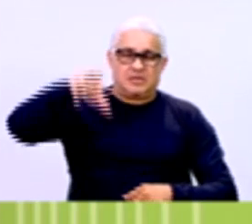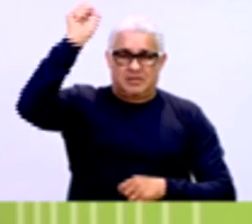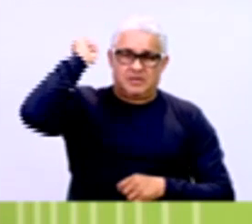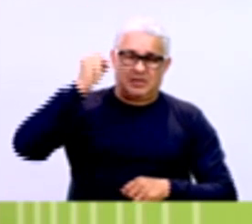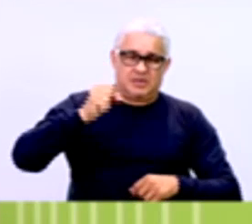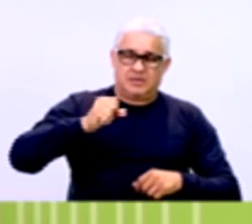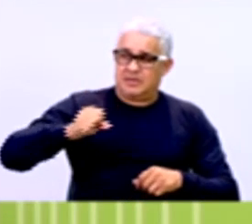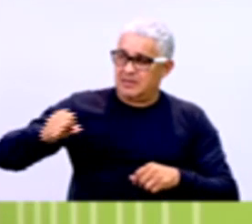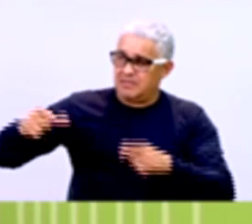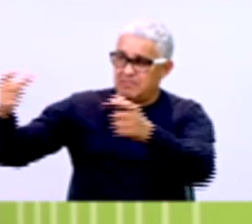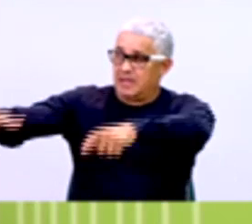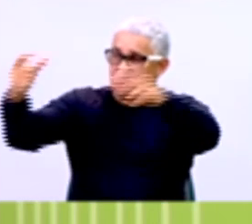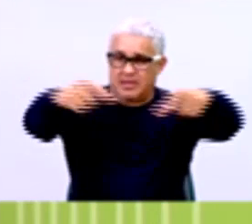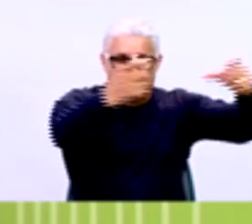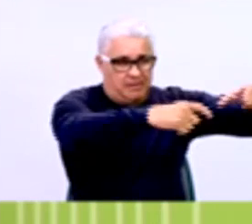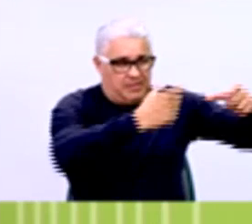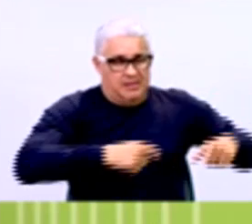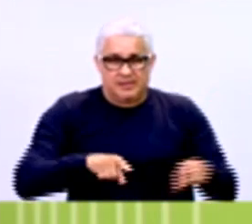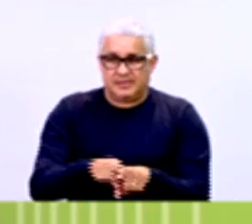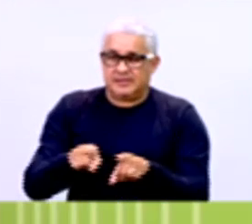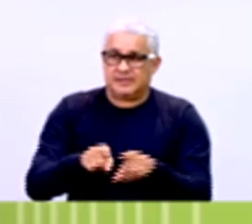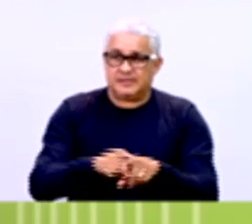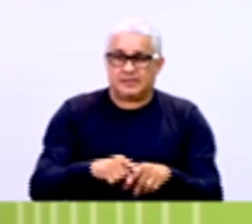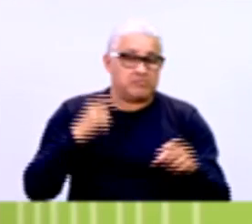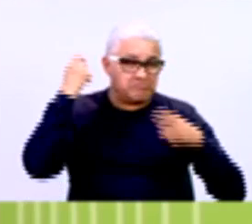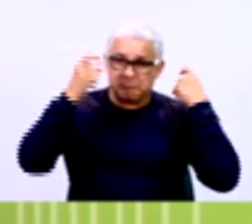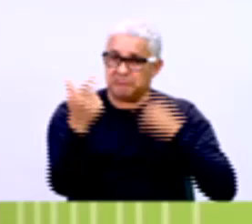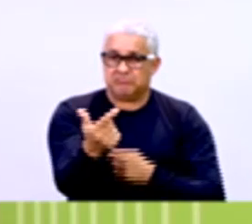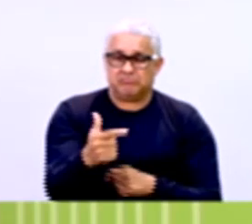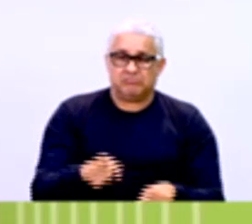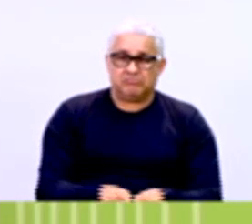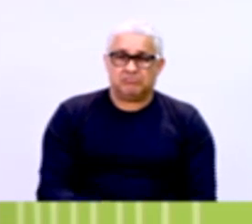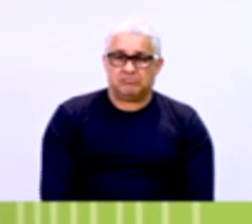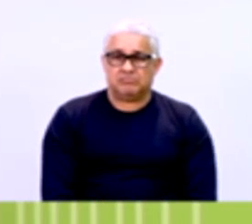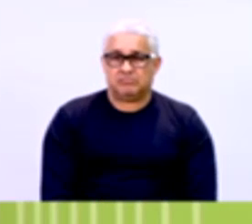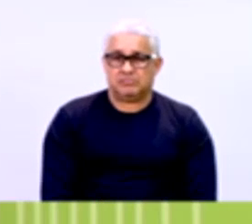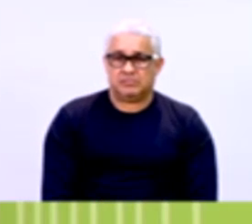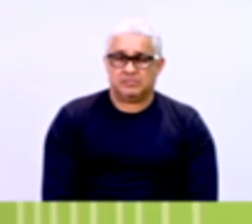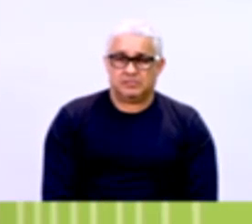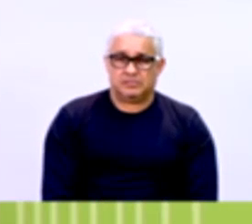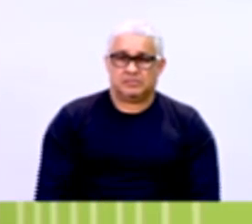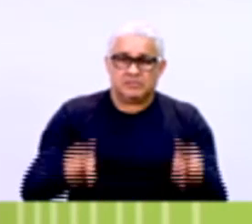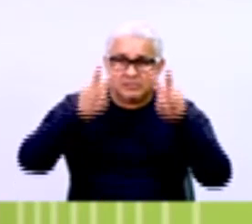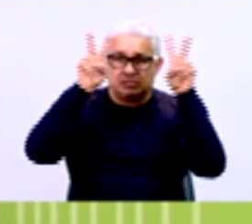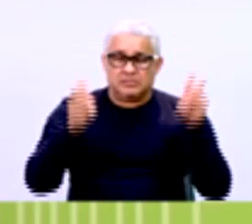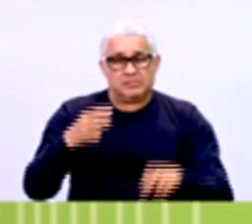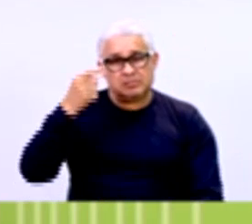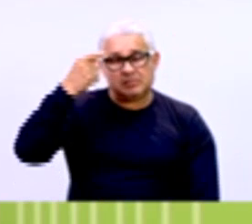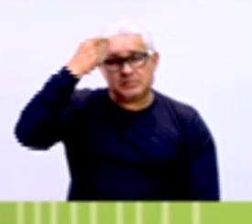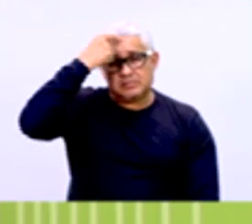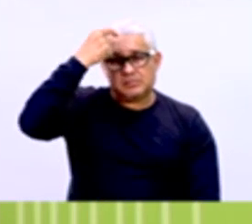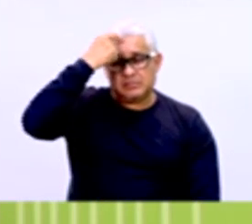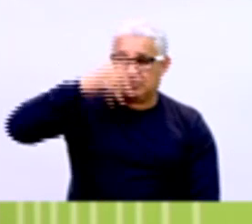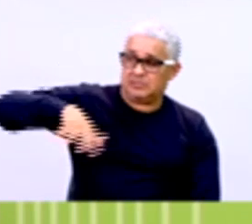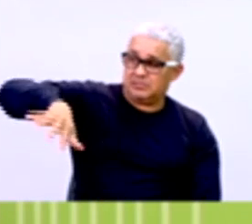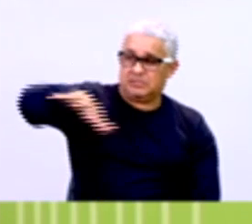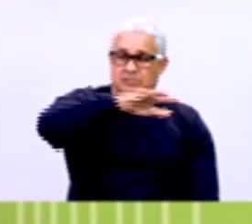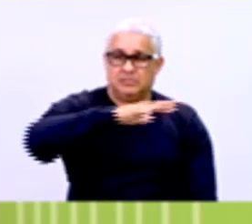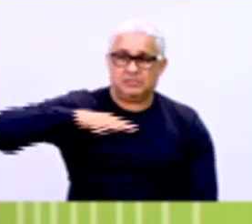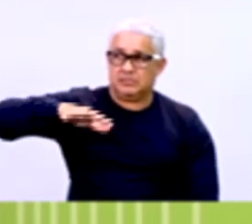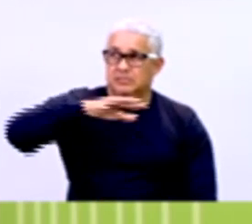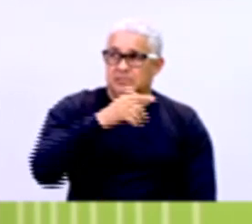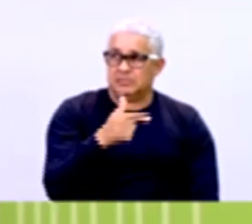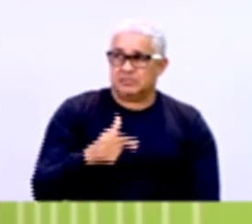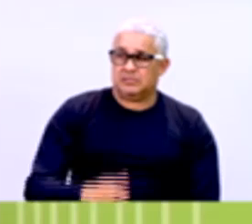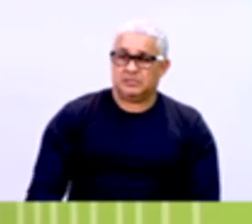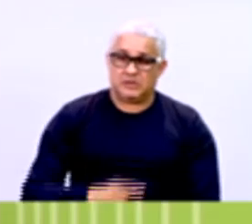nesse momento não se preocupa com a questão da consciência ambiental, não existe consciência ambiental,